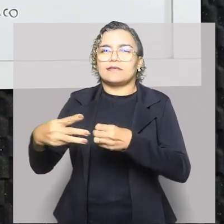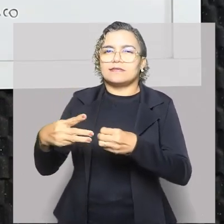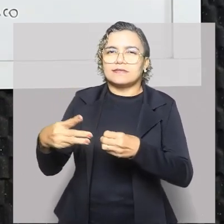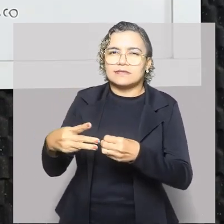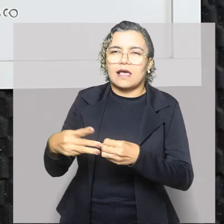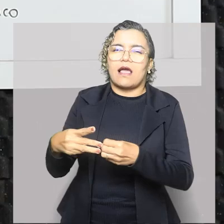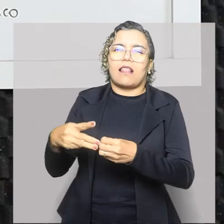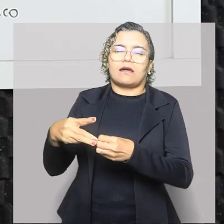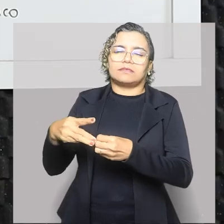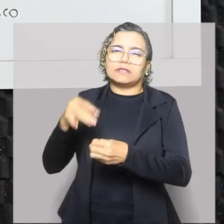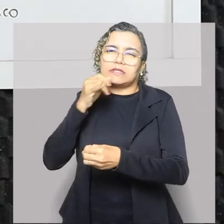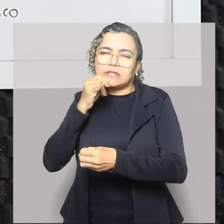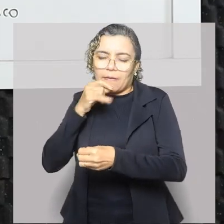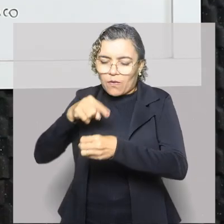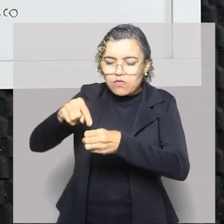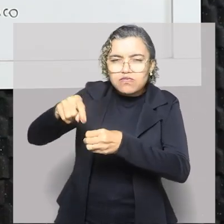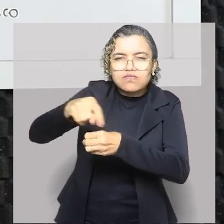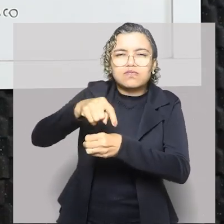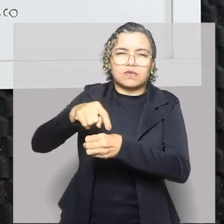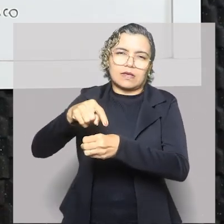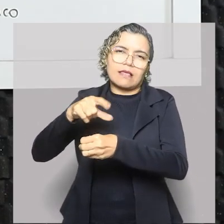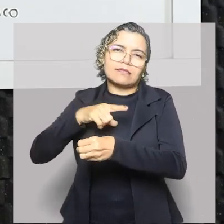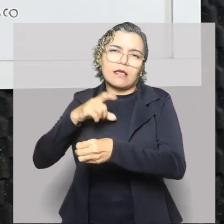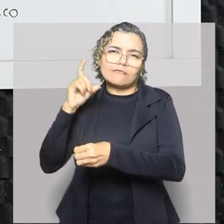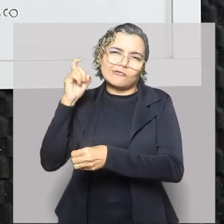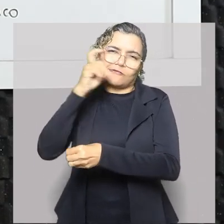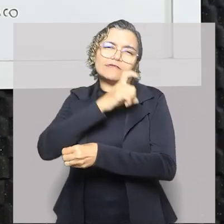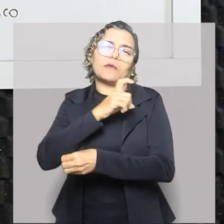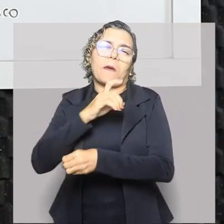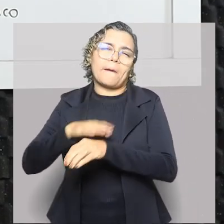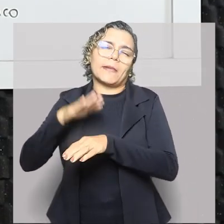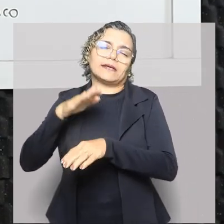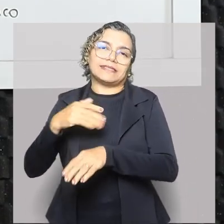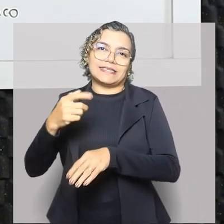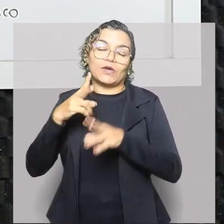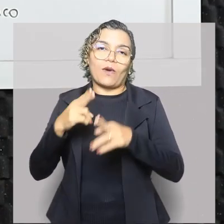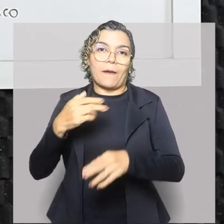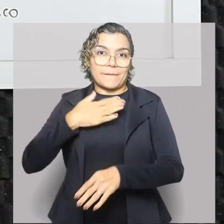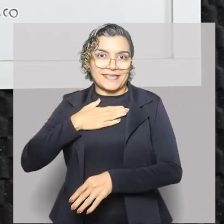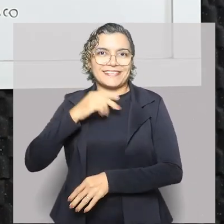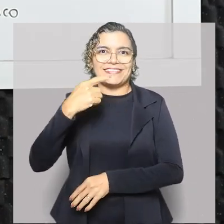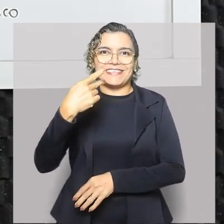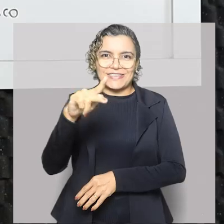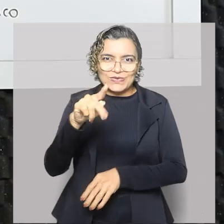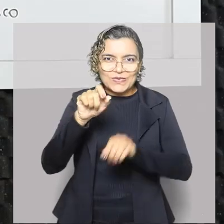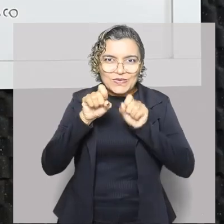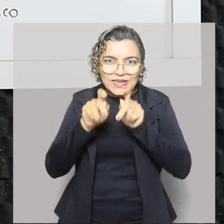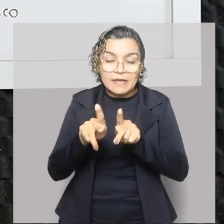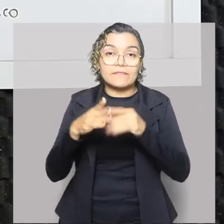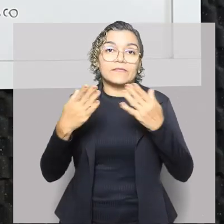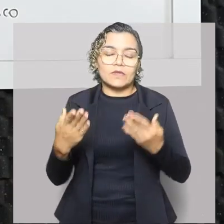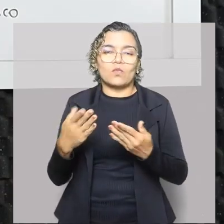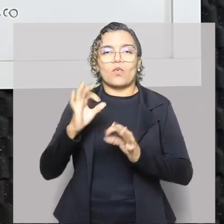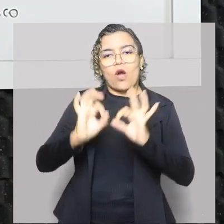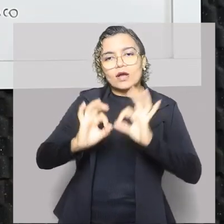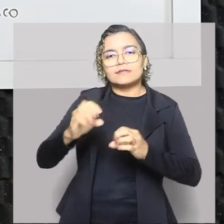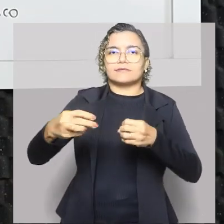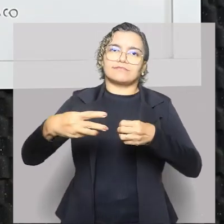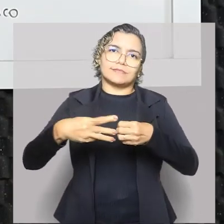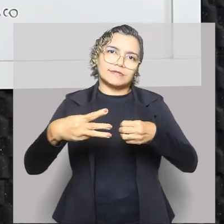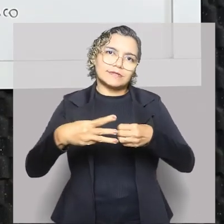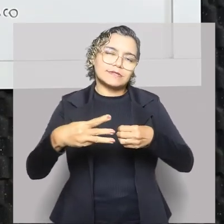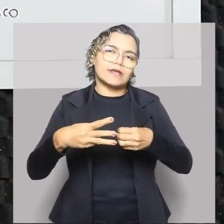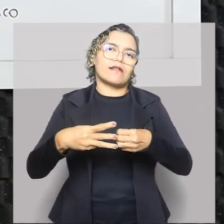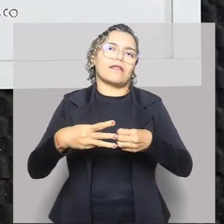complexas, aquela célula que tem núcleo, tá? Como a minha e a sua, certo? Então, a organização celular é mais